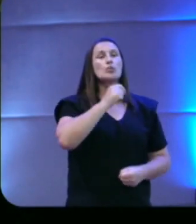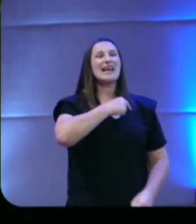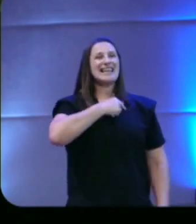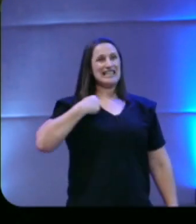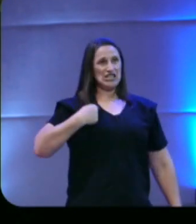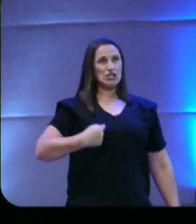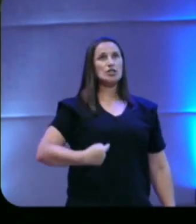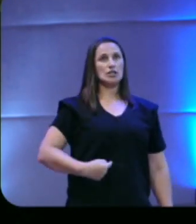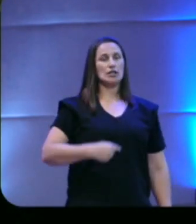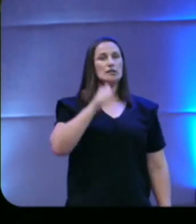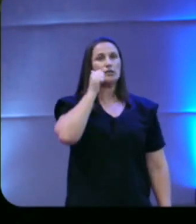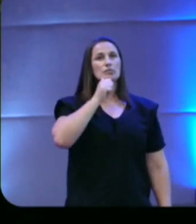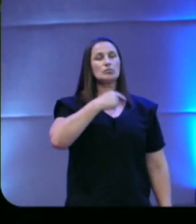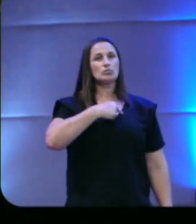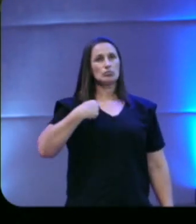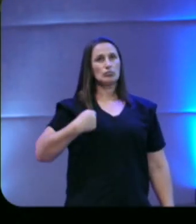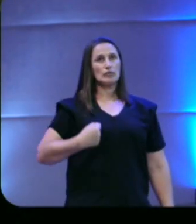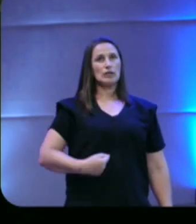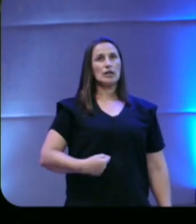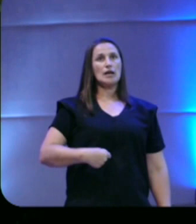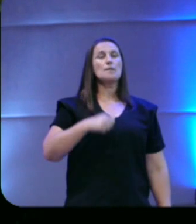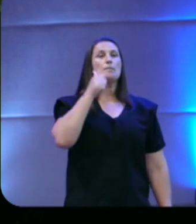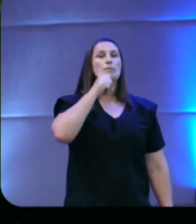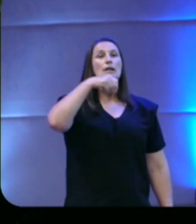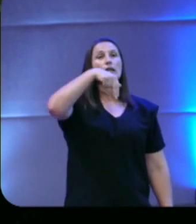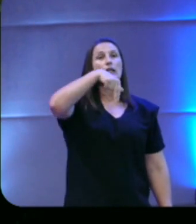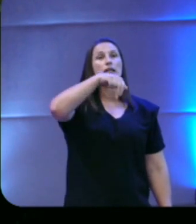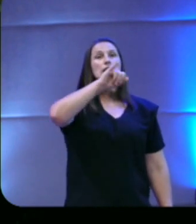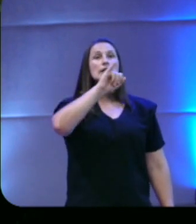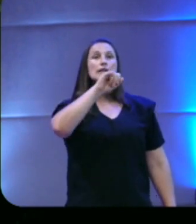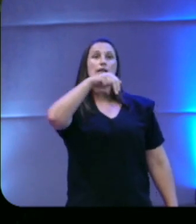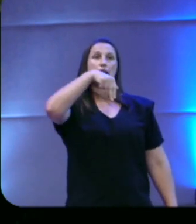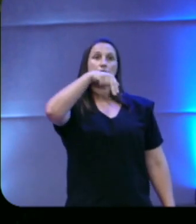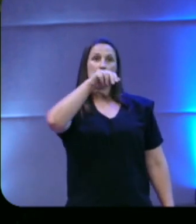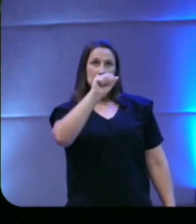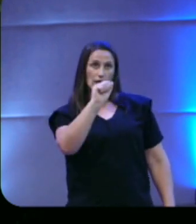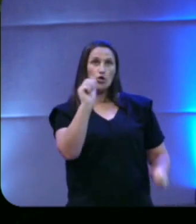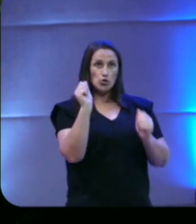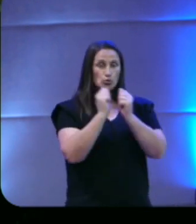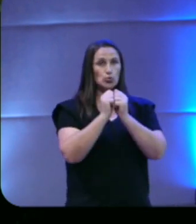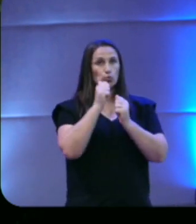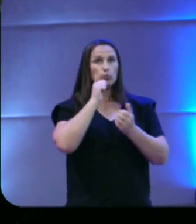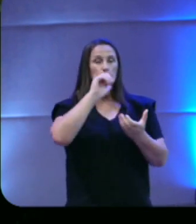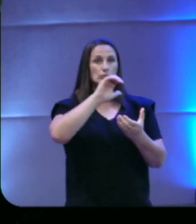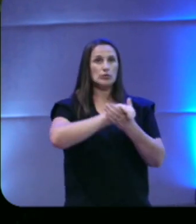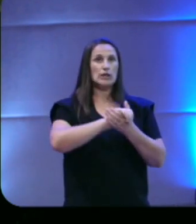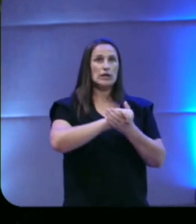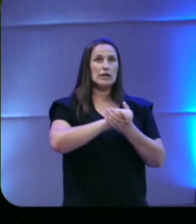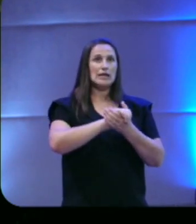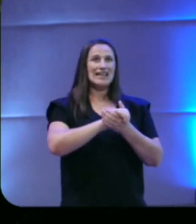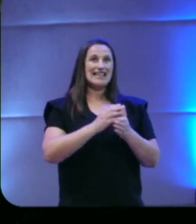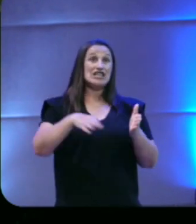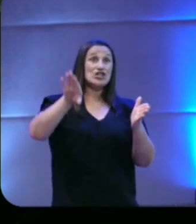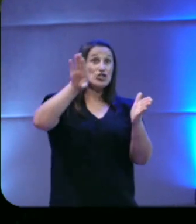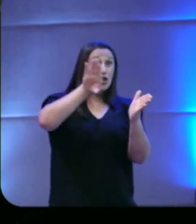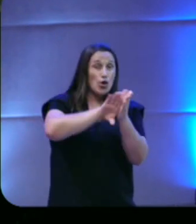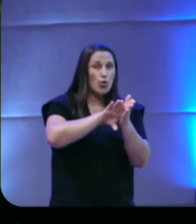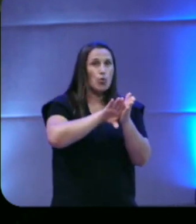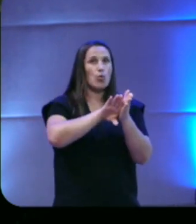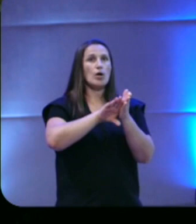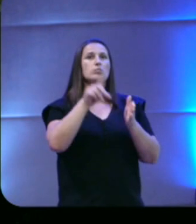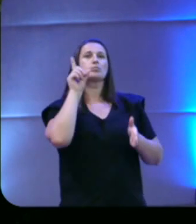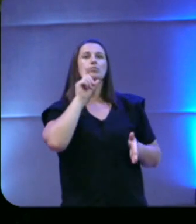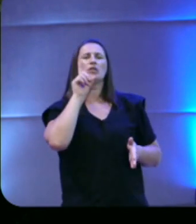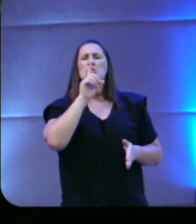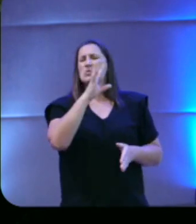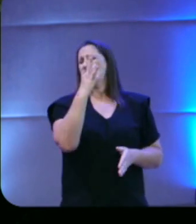nós conhecemos ela. Aí está a Mina e a minha esposa, Sheila. A Mina tinha acabado de chegar nos Estados Unidos com seu filhinho, não